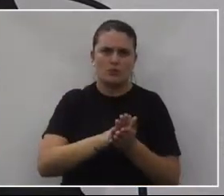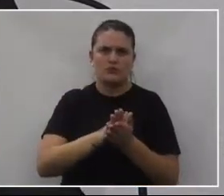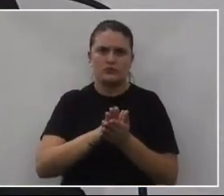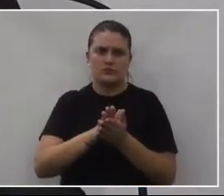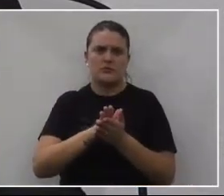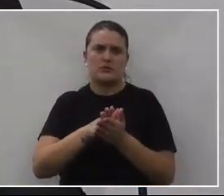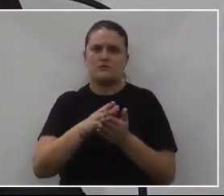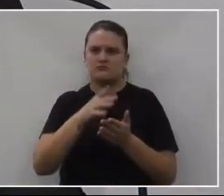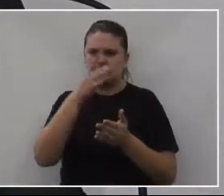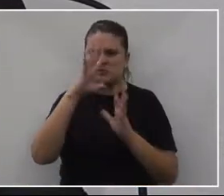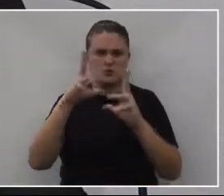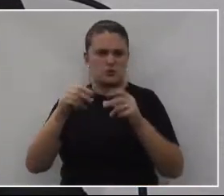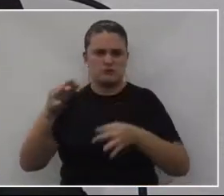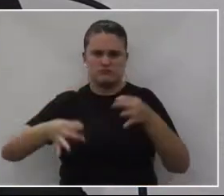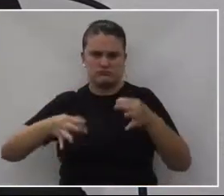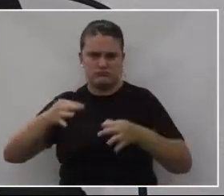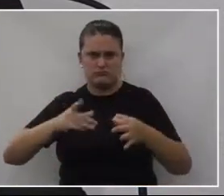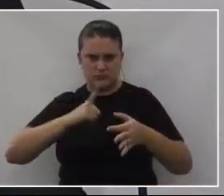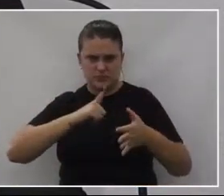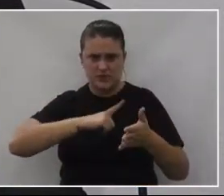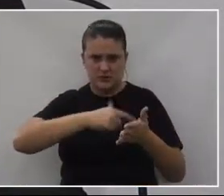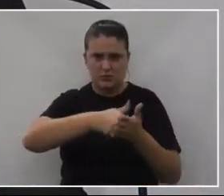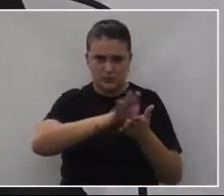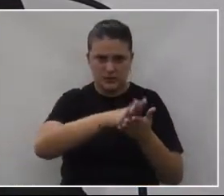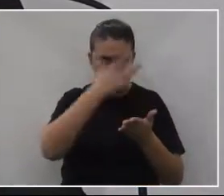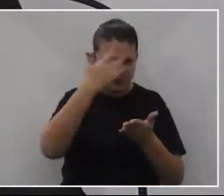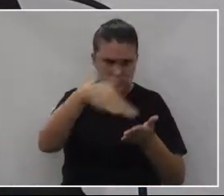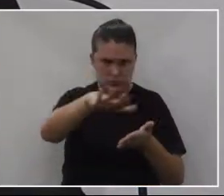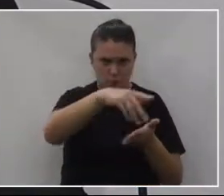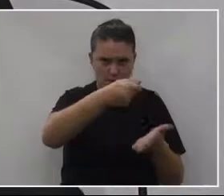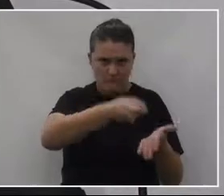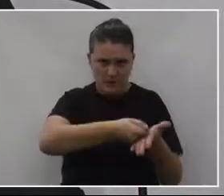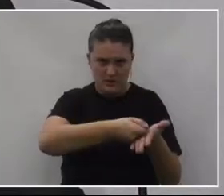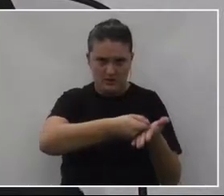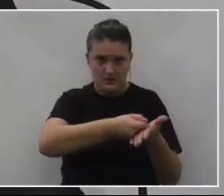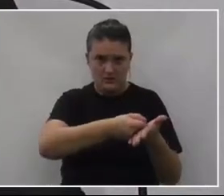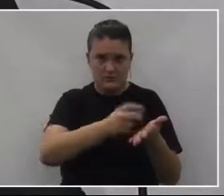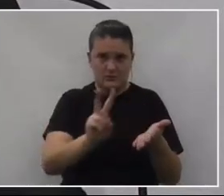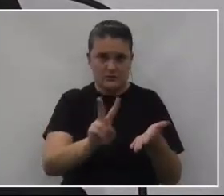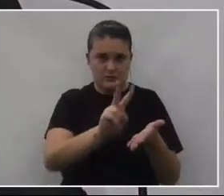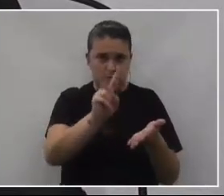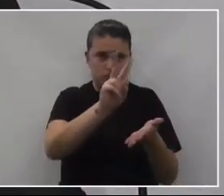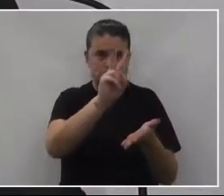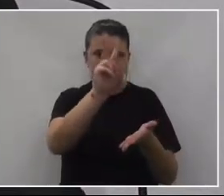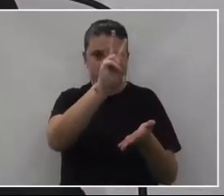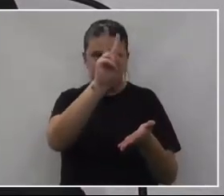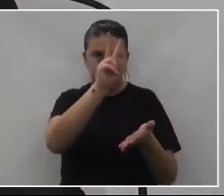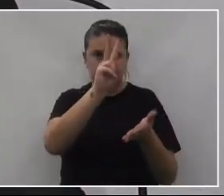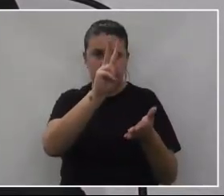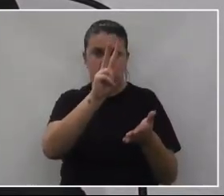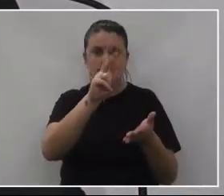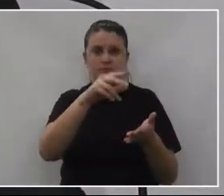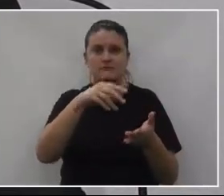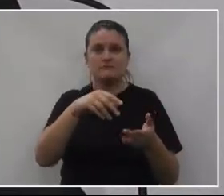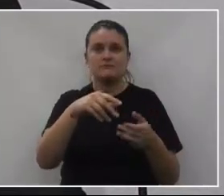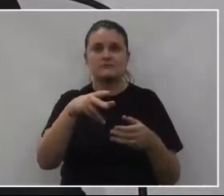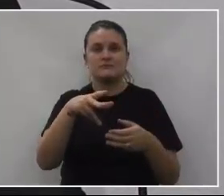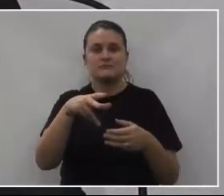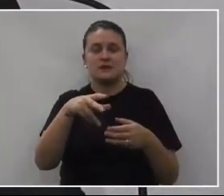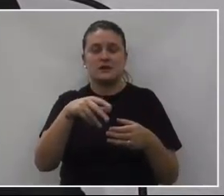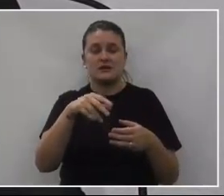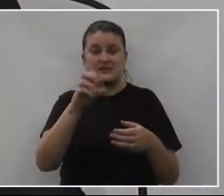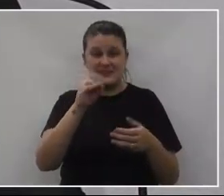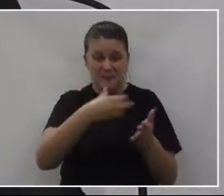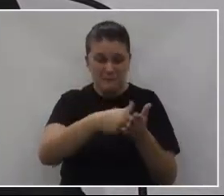fundo único. Esse fundo, quando o valor atinge um patamar maior, ele é distribuído para